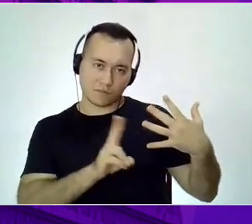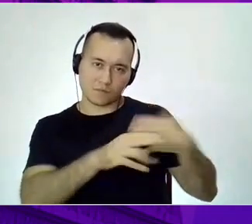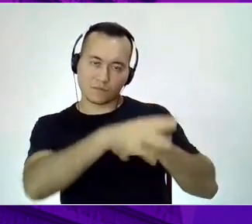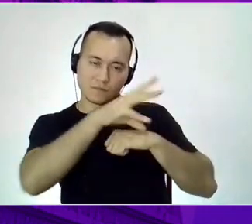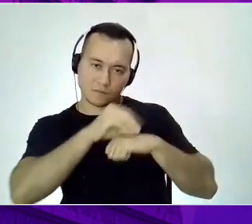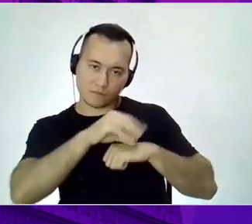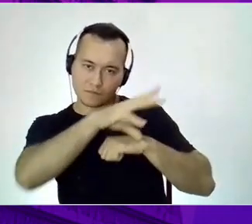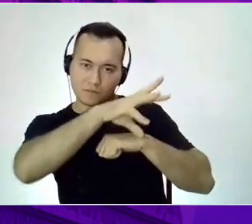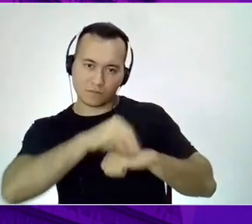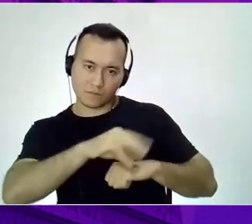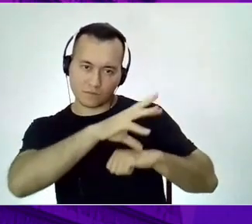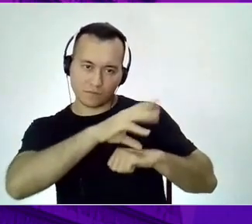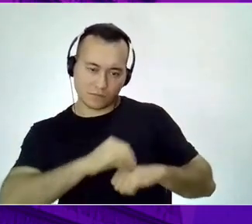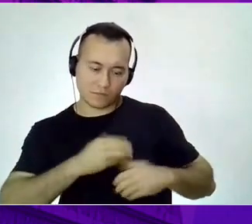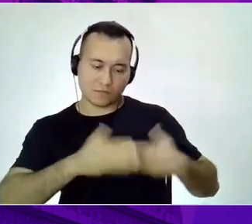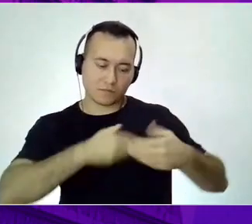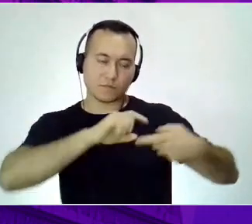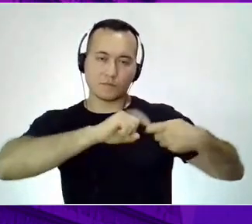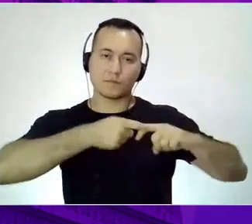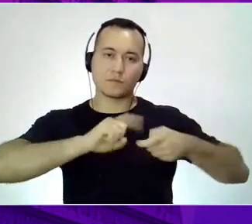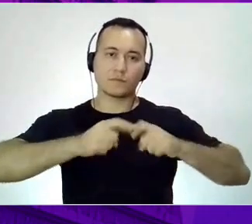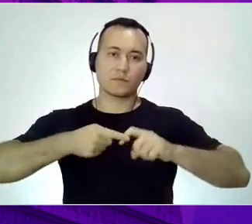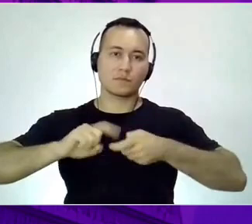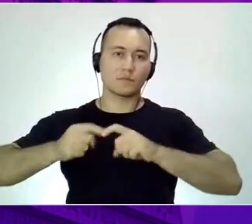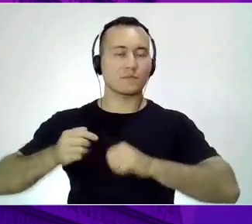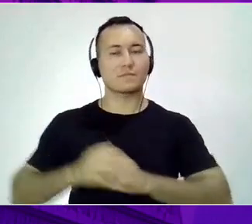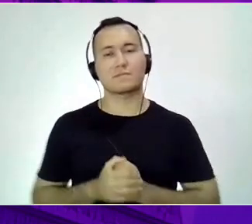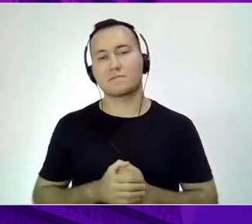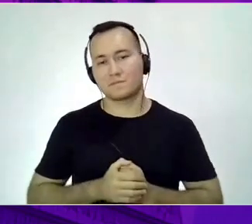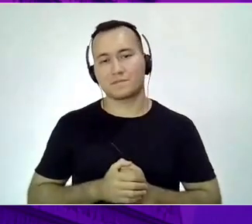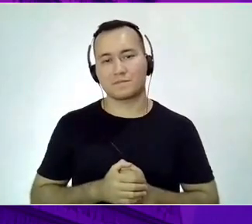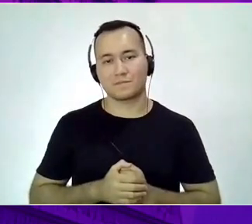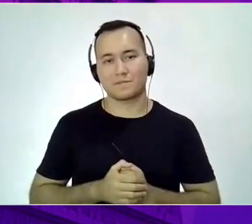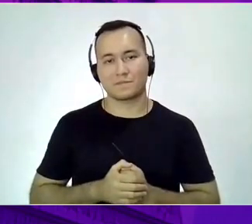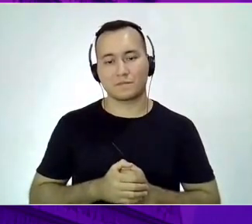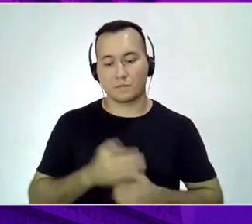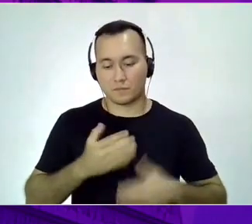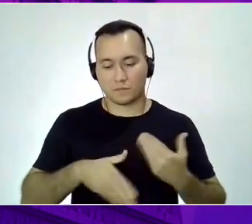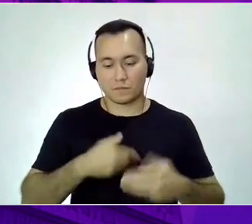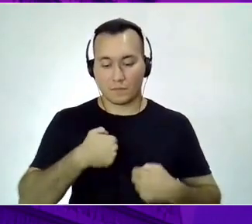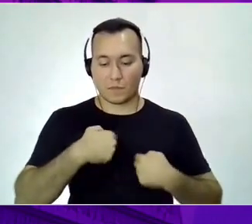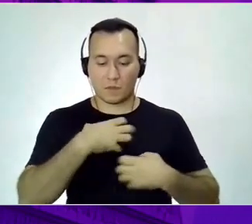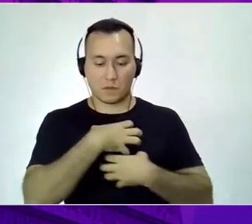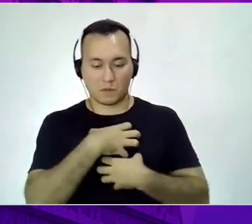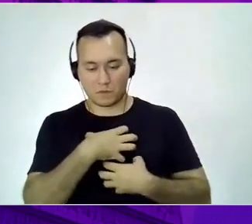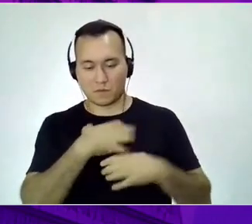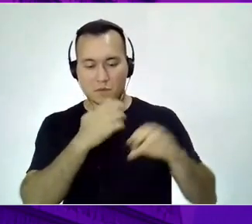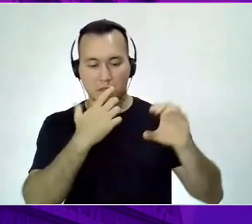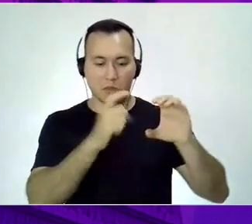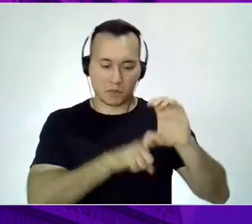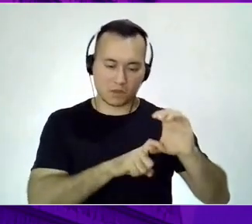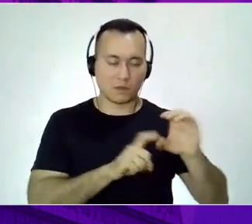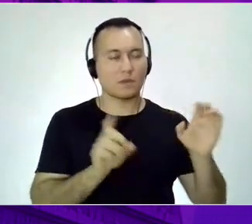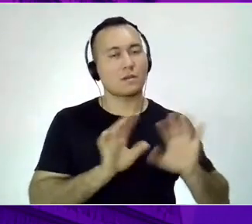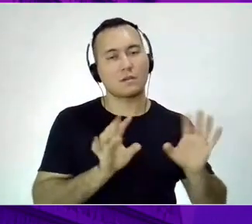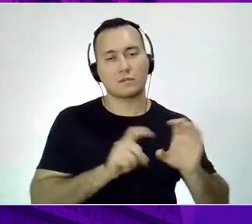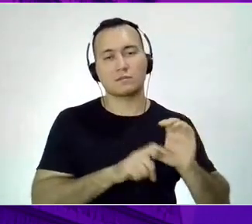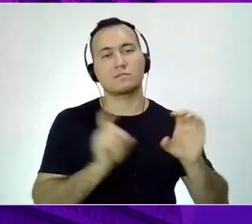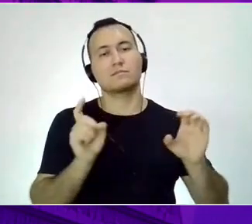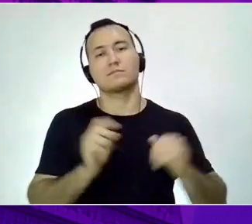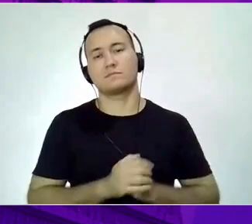diferente, justamente para reduzir essa dependência, torná-la mais ampla e mais aplicável.